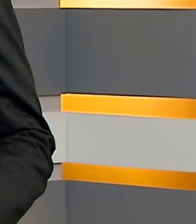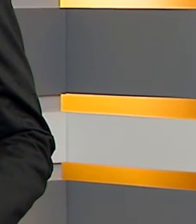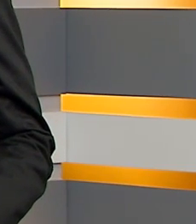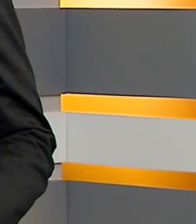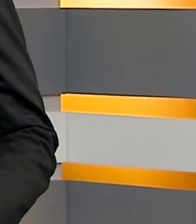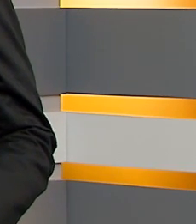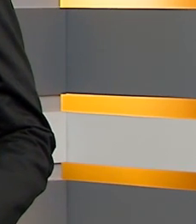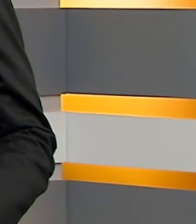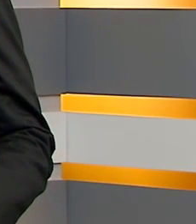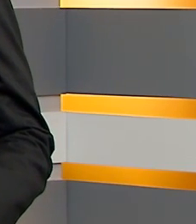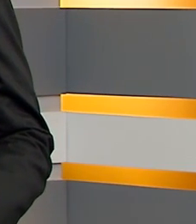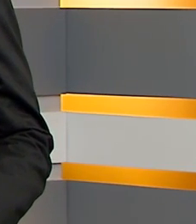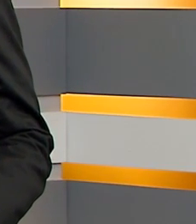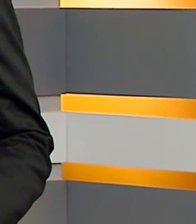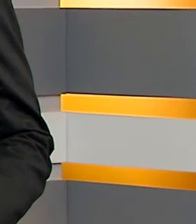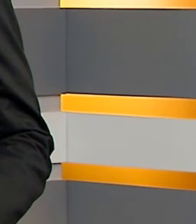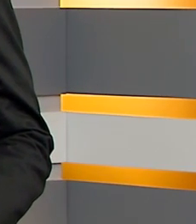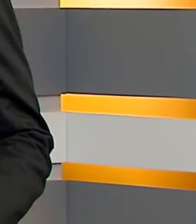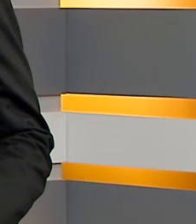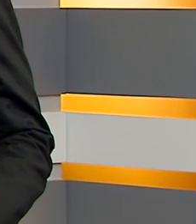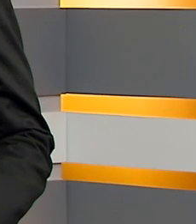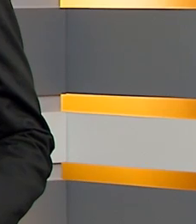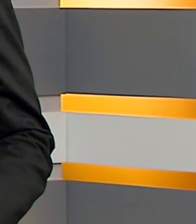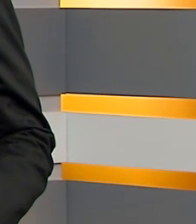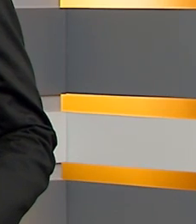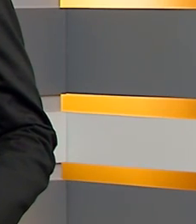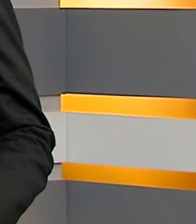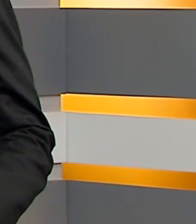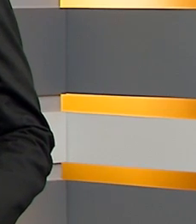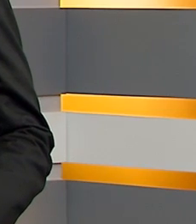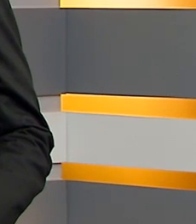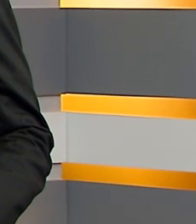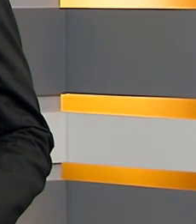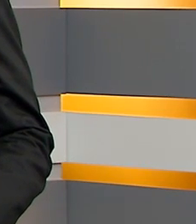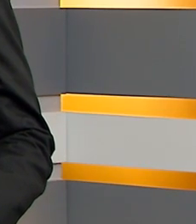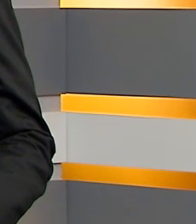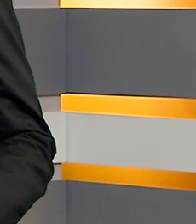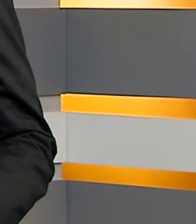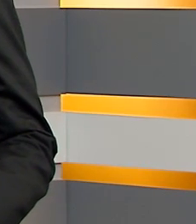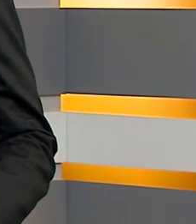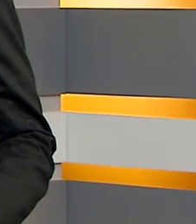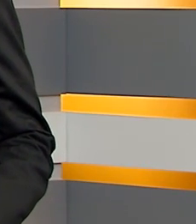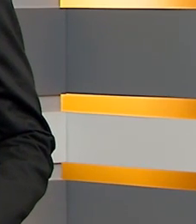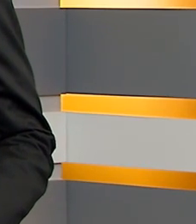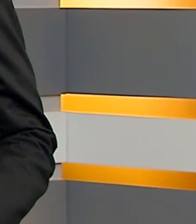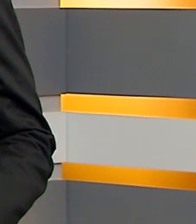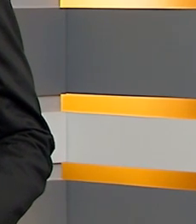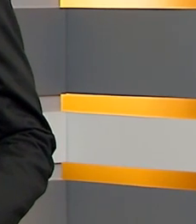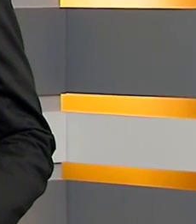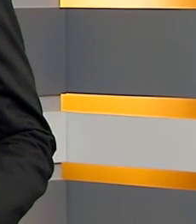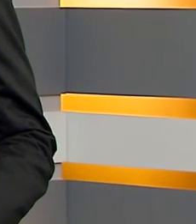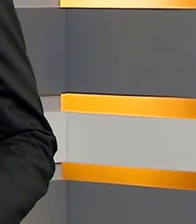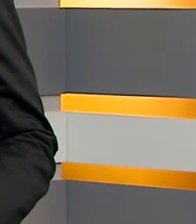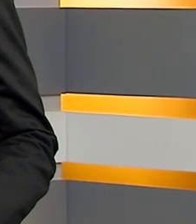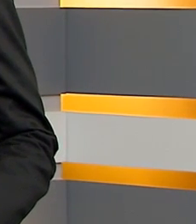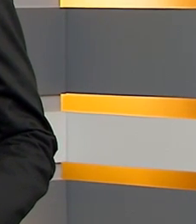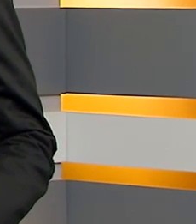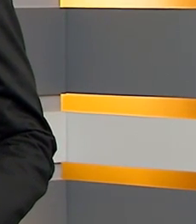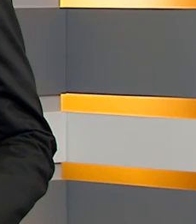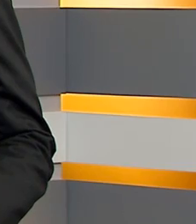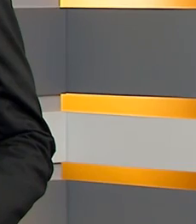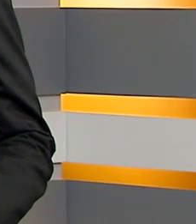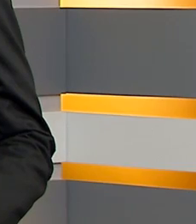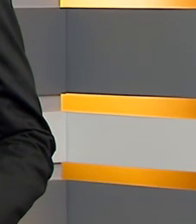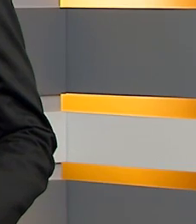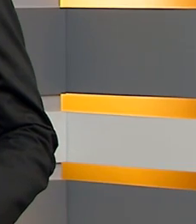para melhorar a acessibilidade turística no Brasil. Ainda segundo o ministro Alberto Alves, os Jogos Paralímpicos são